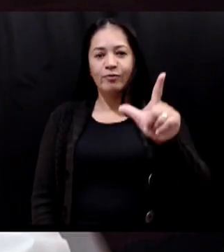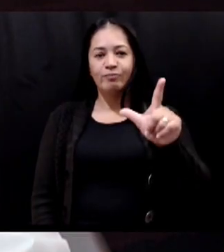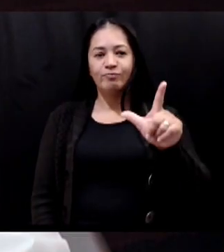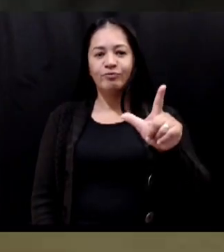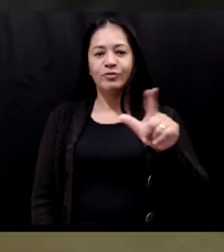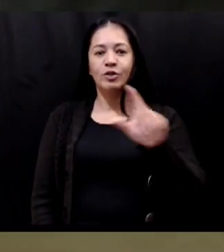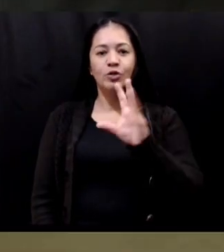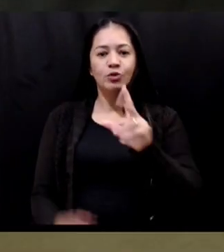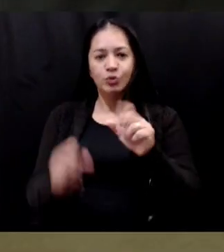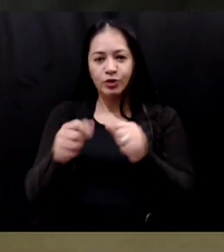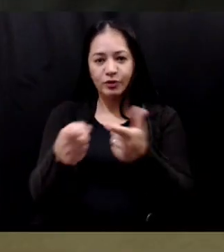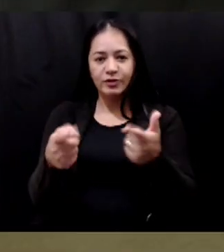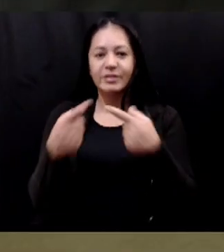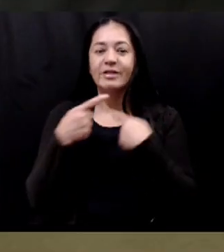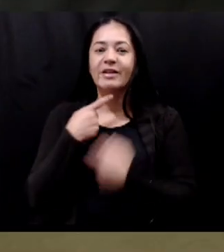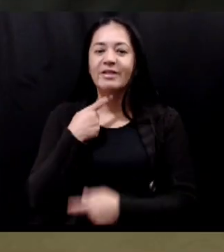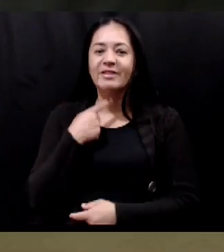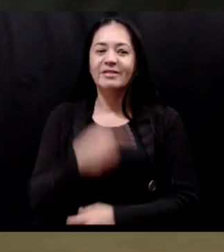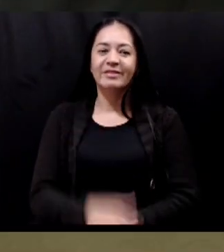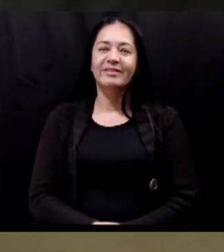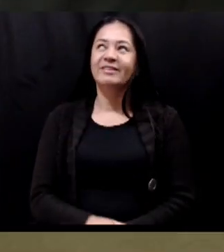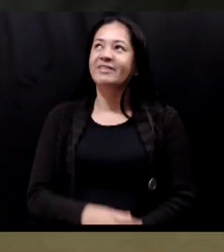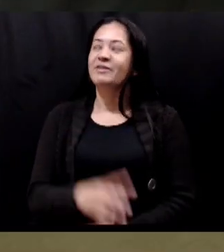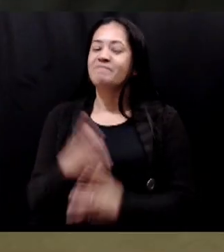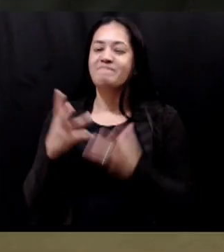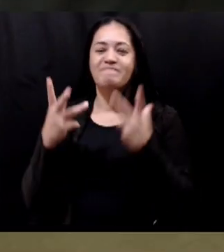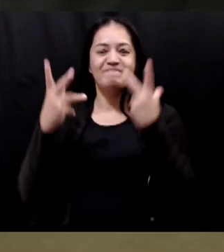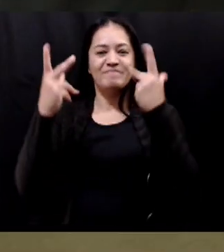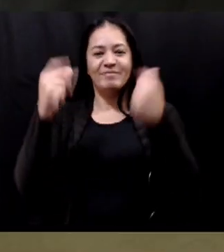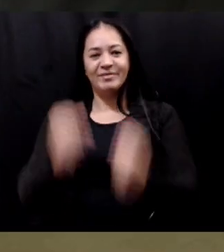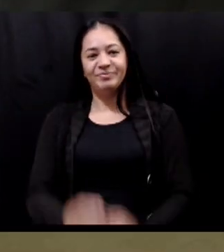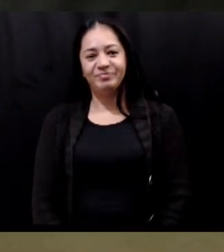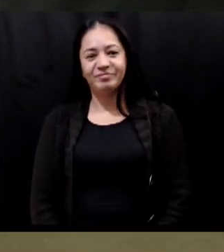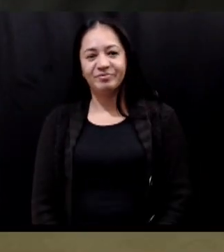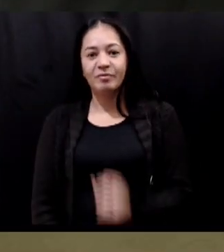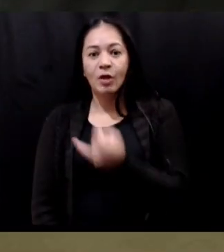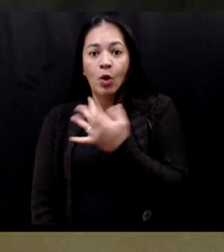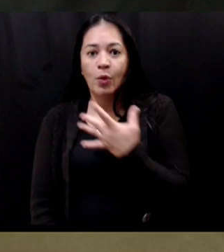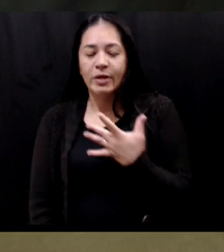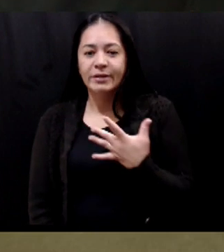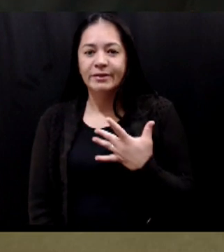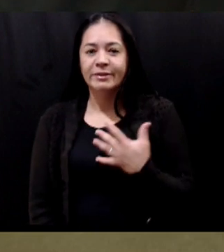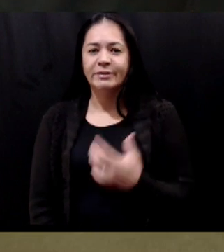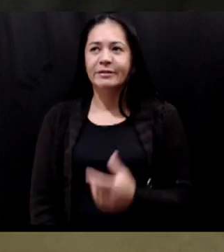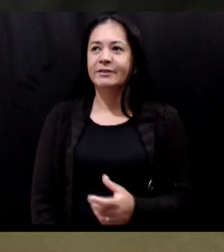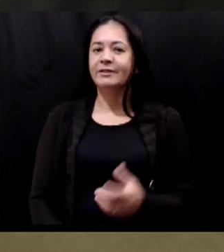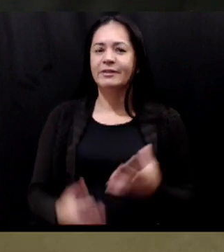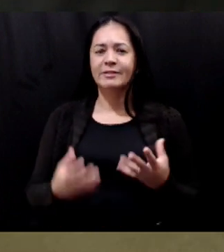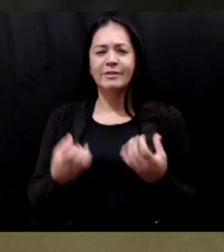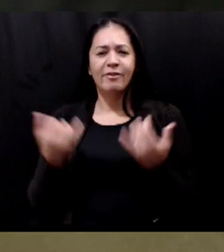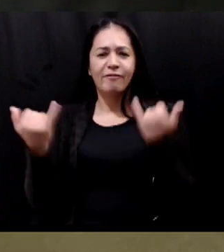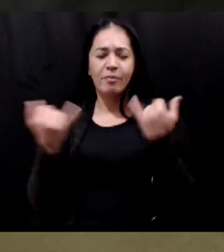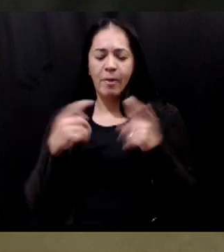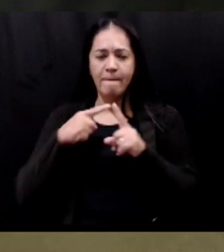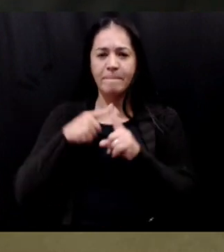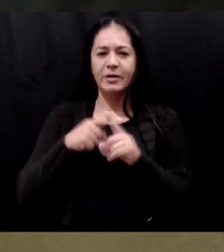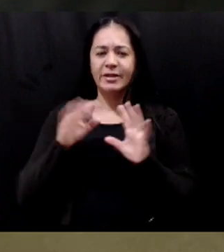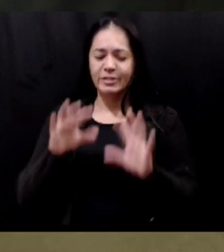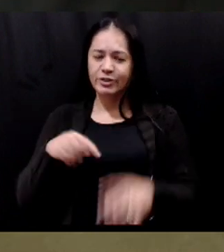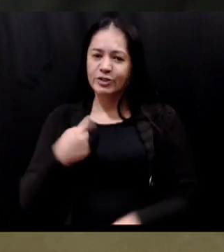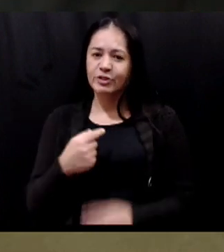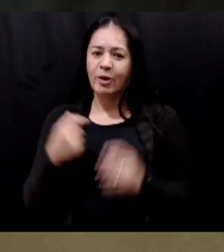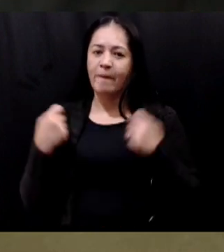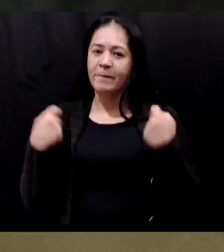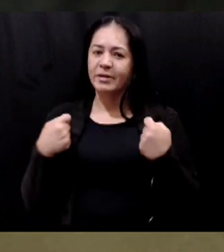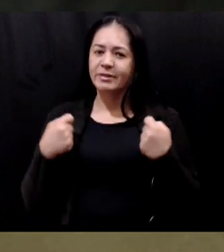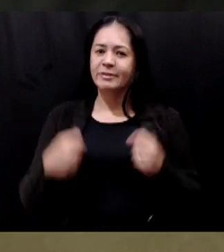deseja. Ai, que maravilha! Quanta palavra positiva, é disso que a gente precisa, positividade para